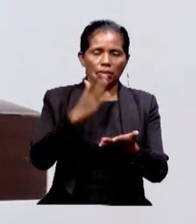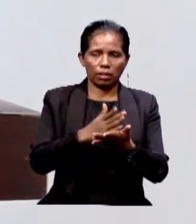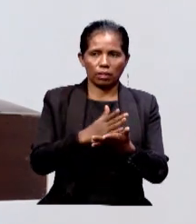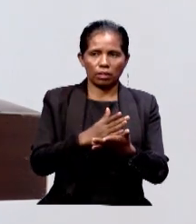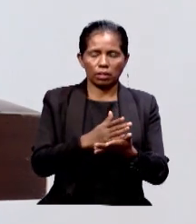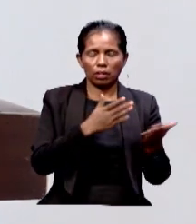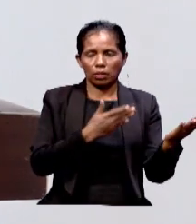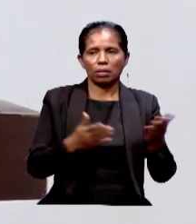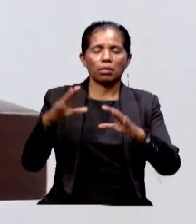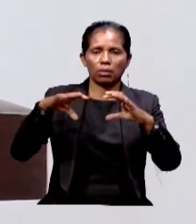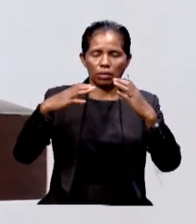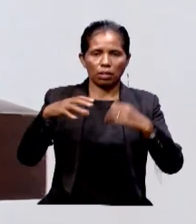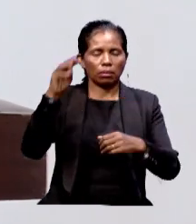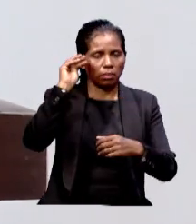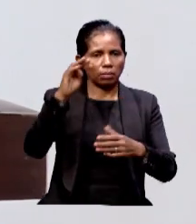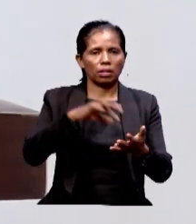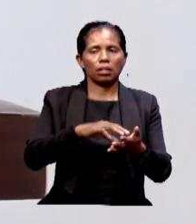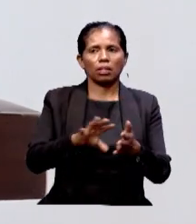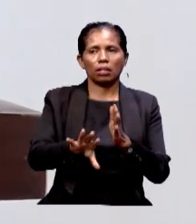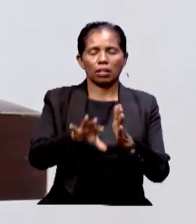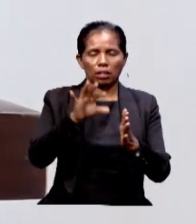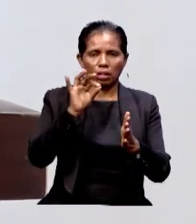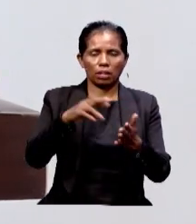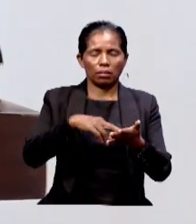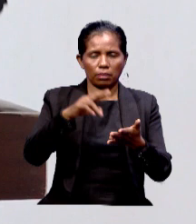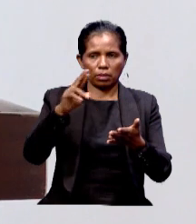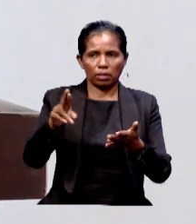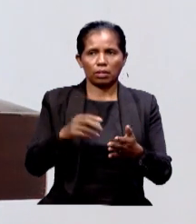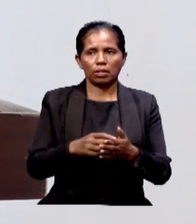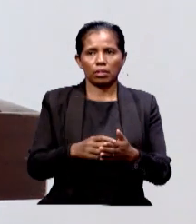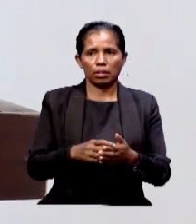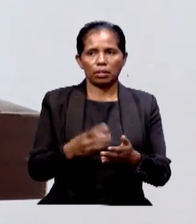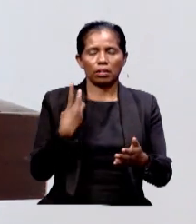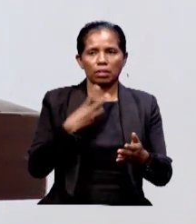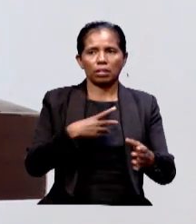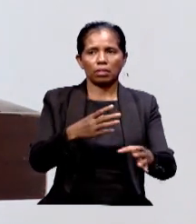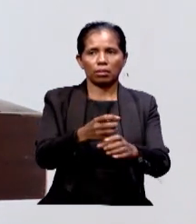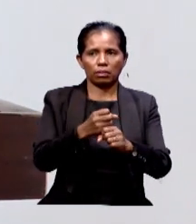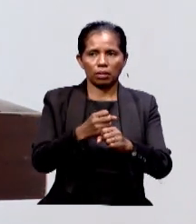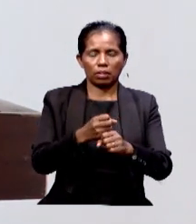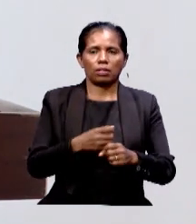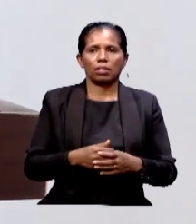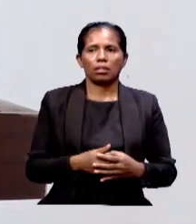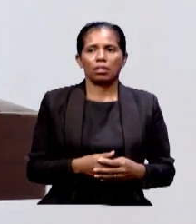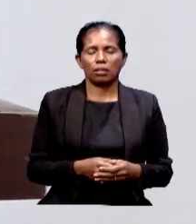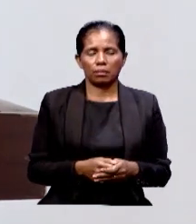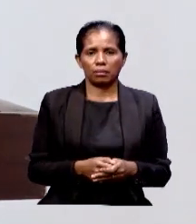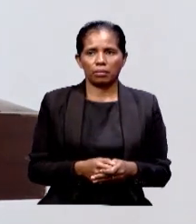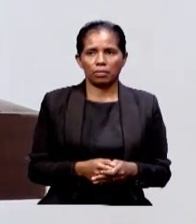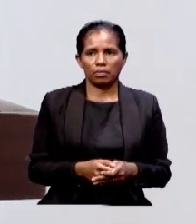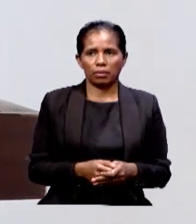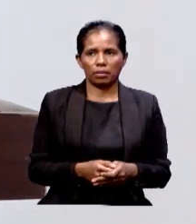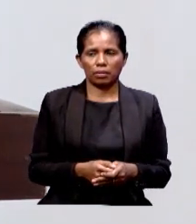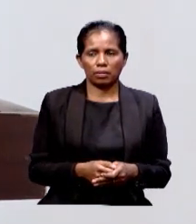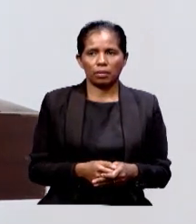com o Conselho Ministro, para que tenham aprovações para a grande nerasi. Terminal, nem se for de falar bacoto. Nem se for de